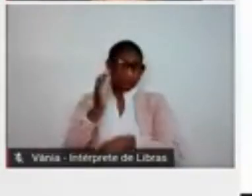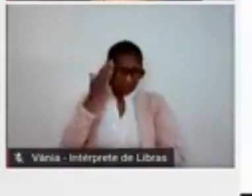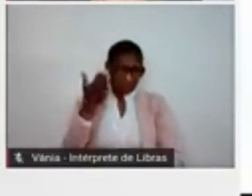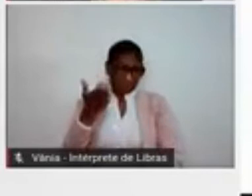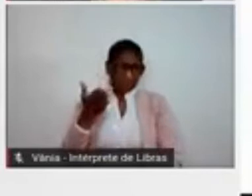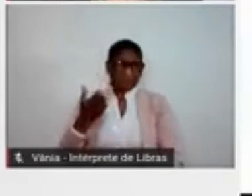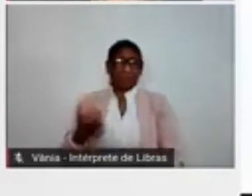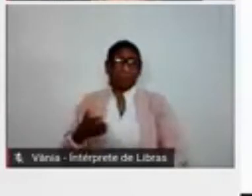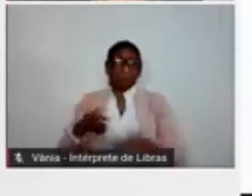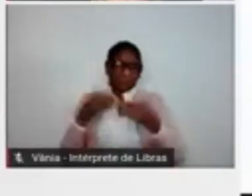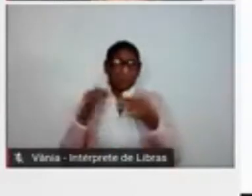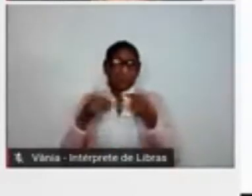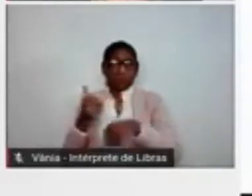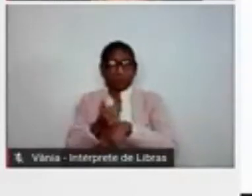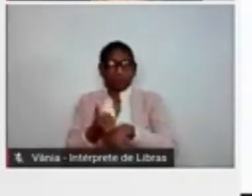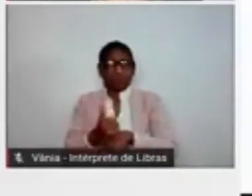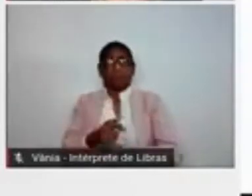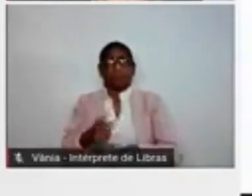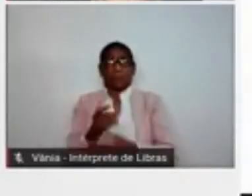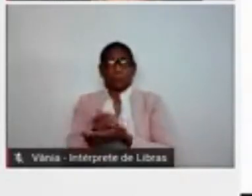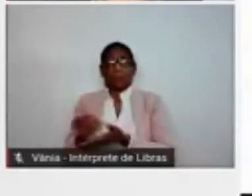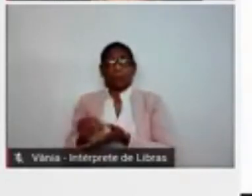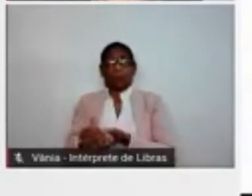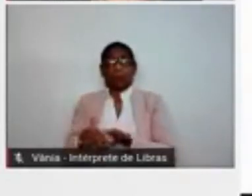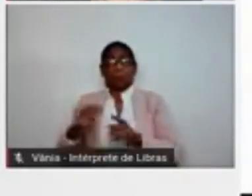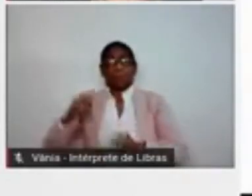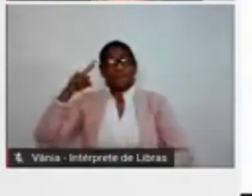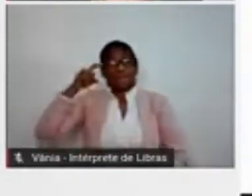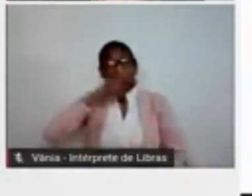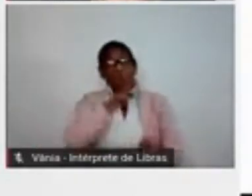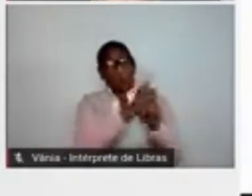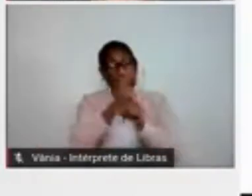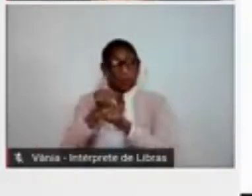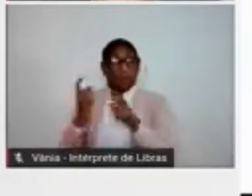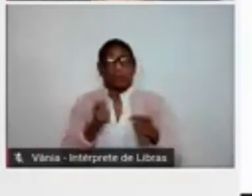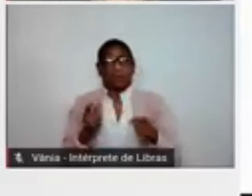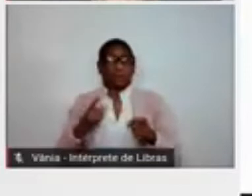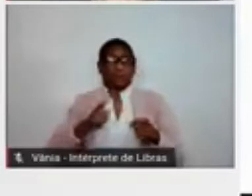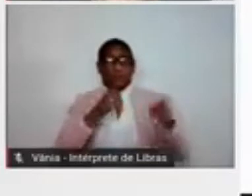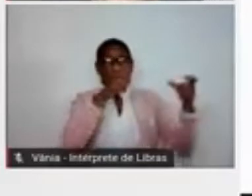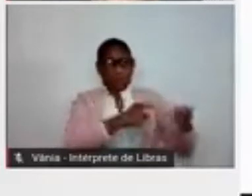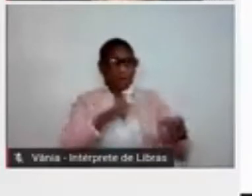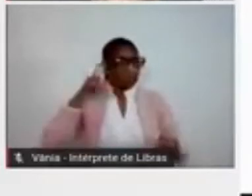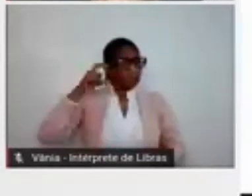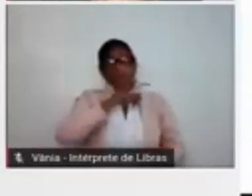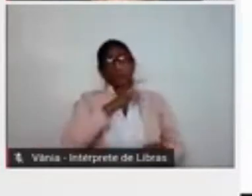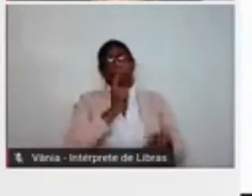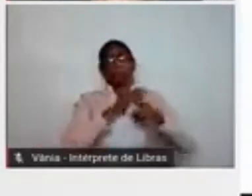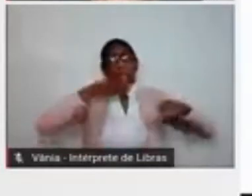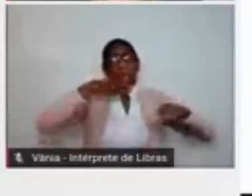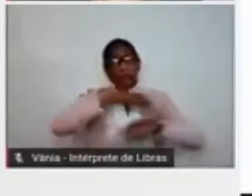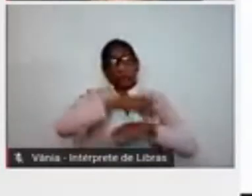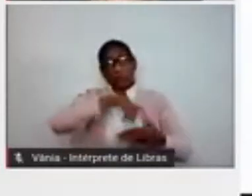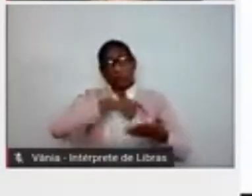que são demandados e que começam a ser difíceis de se encontrar. Temos regiões no estado que têm tido dificuldades para a